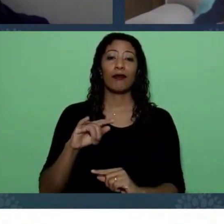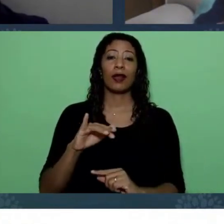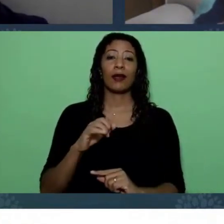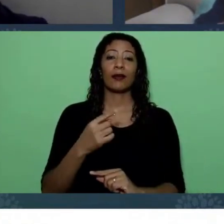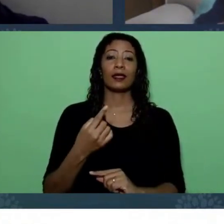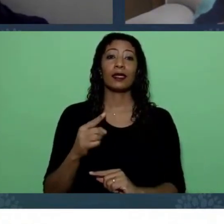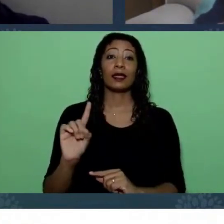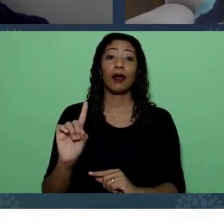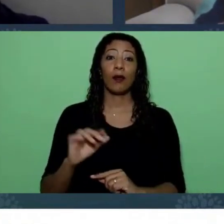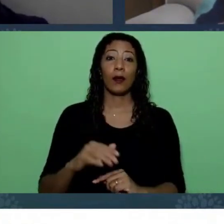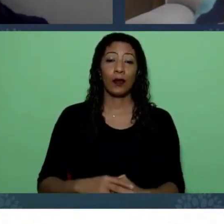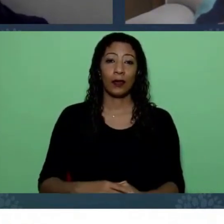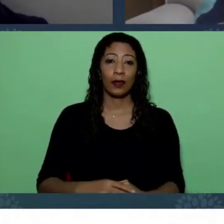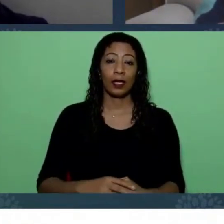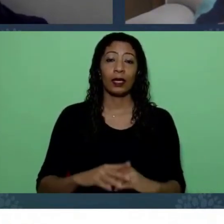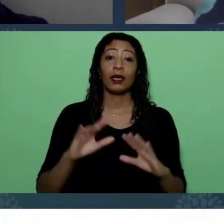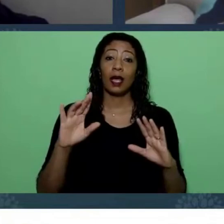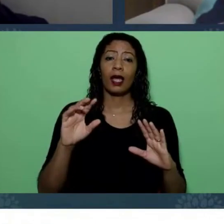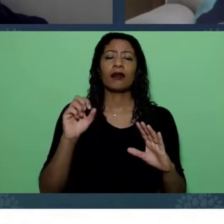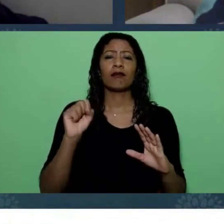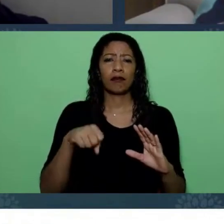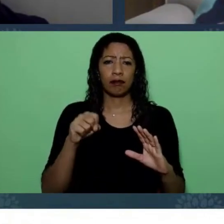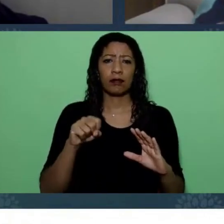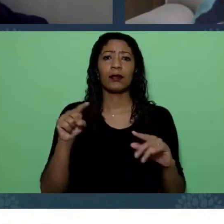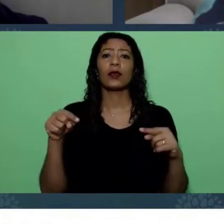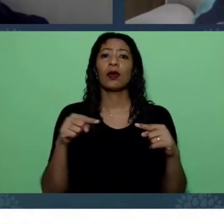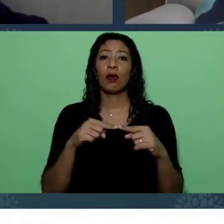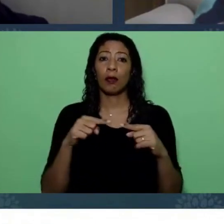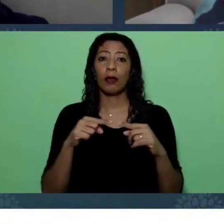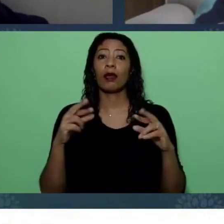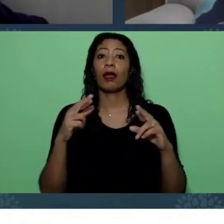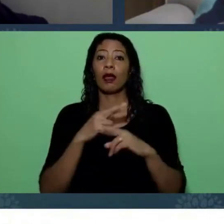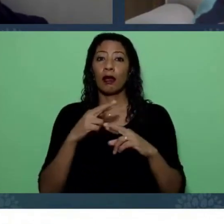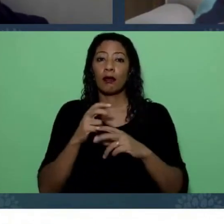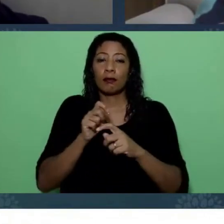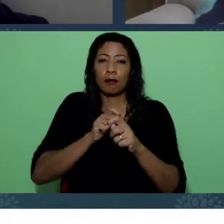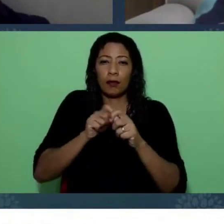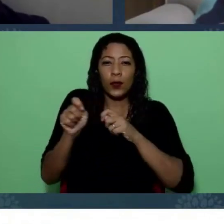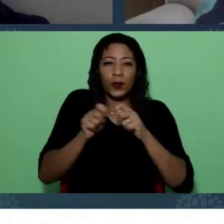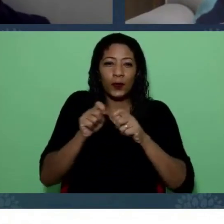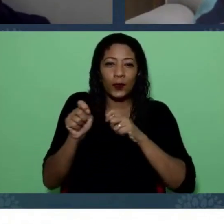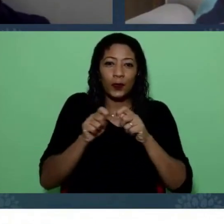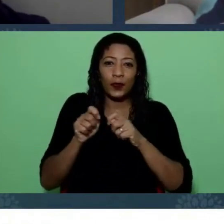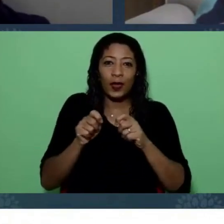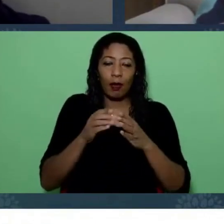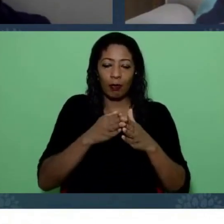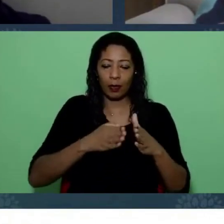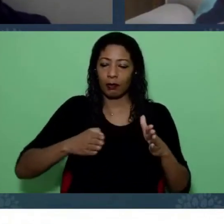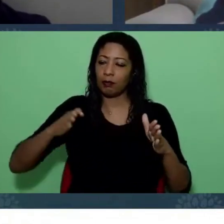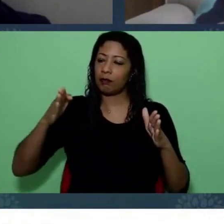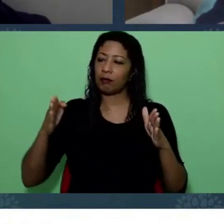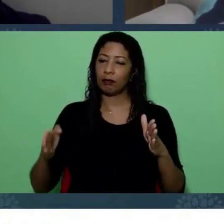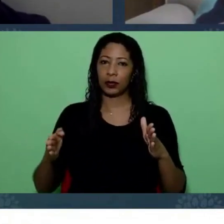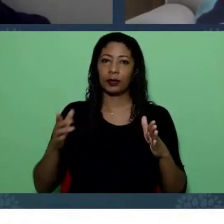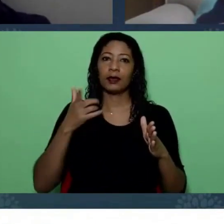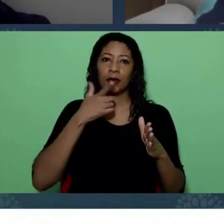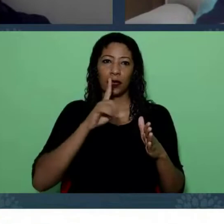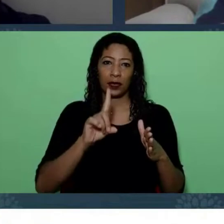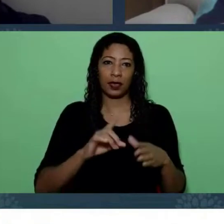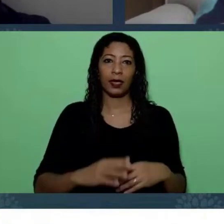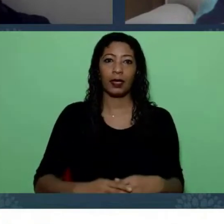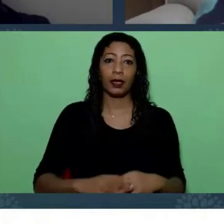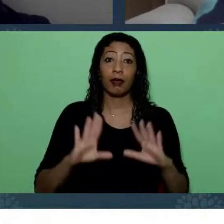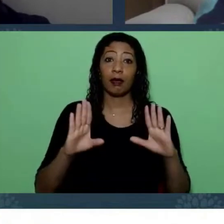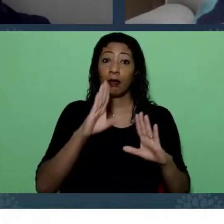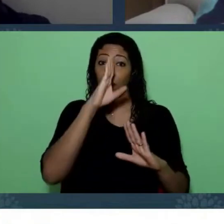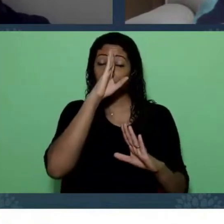ao esforço e, sim, está relacionado a melhor controle dos sintomas a longo prazo. Então, aqui a mensagem principal é: a atividade